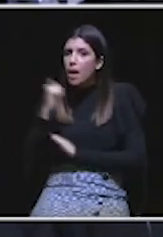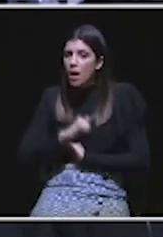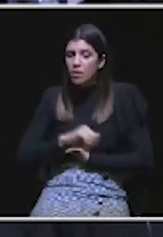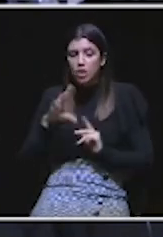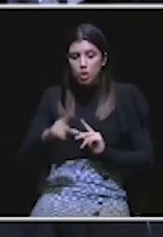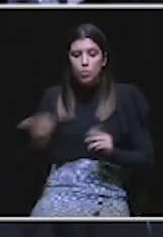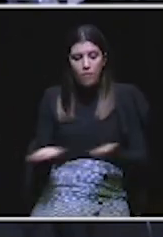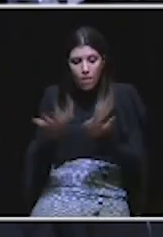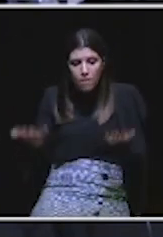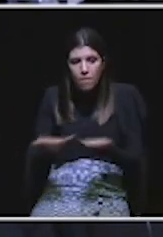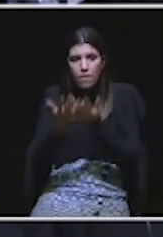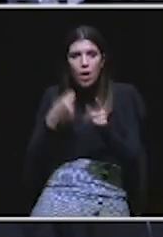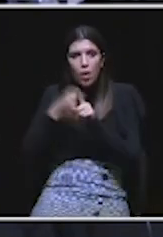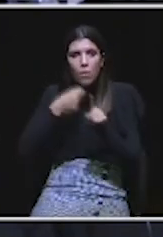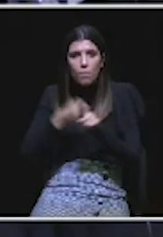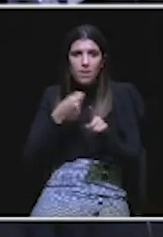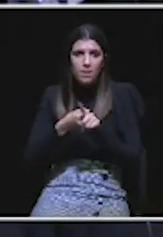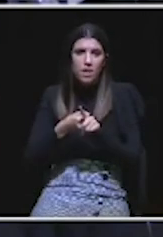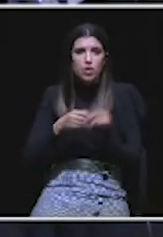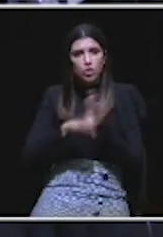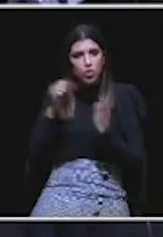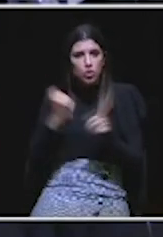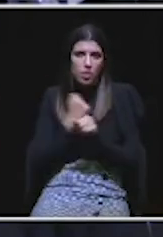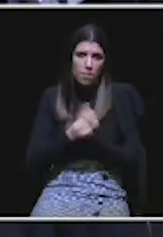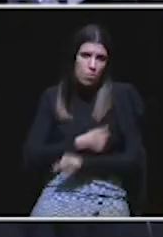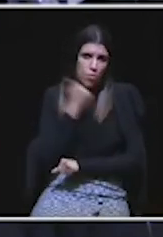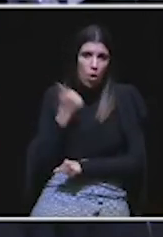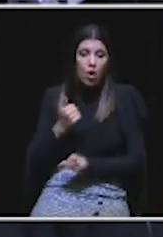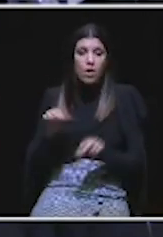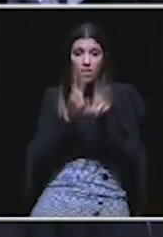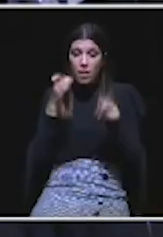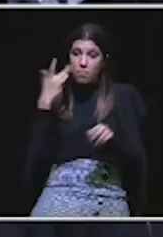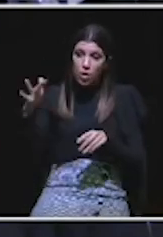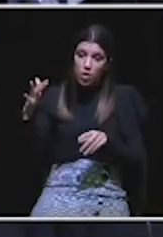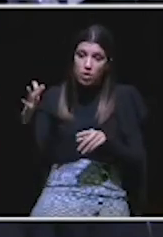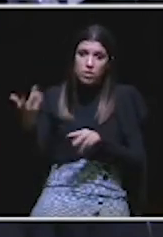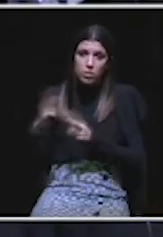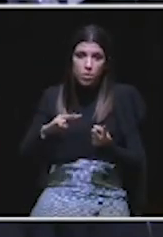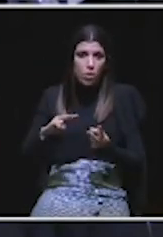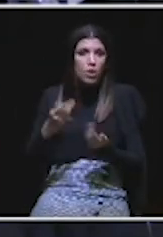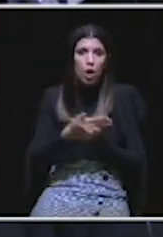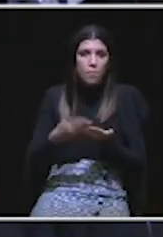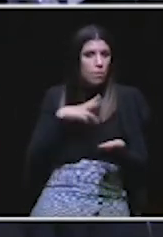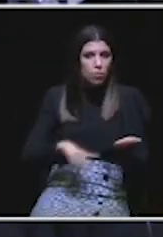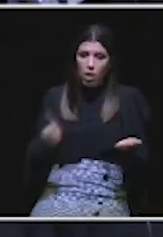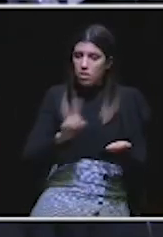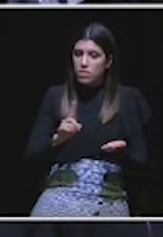de fomentar e de combater a precariedade laboral. A questão da imigração não é uma questão de economia nacional, é uma questão de direitos humanos.